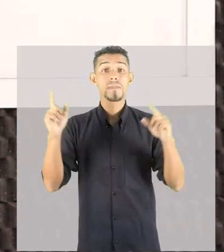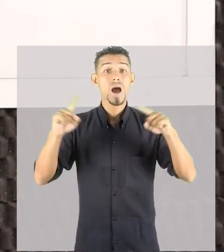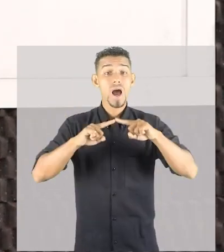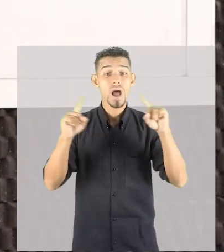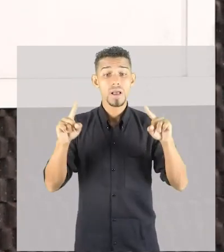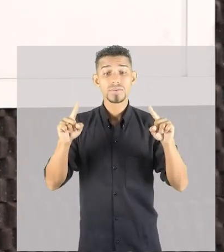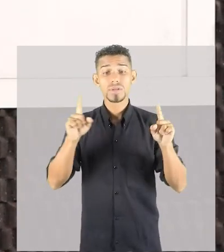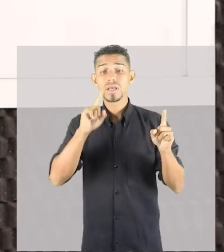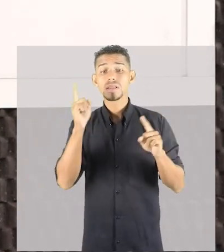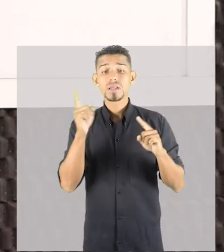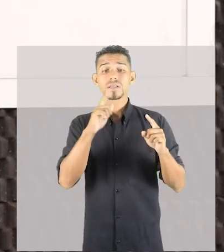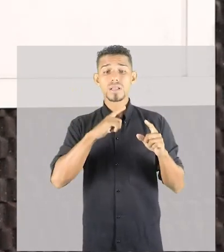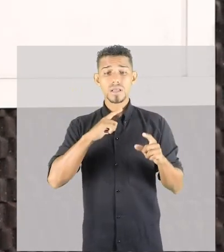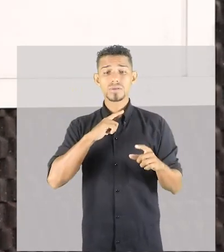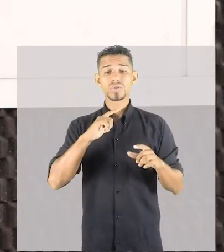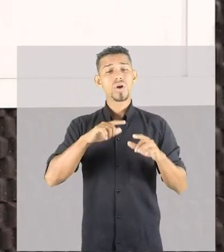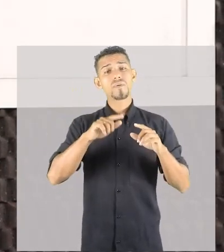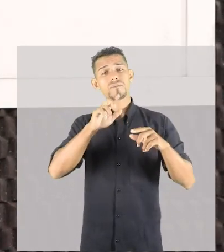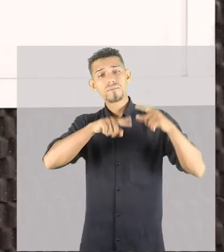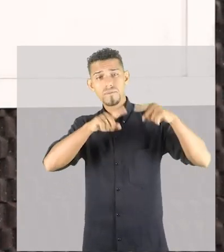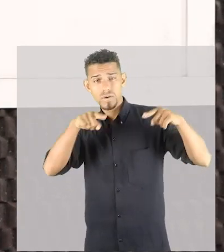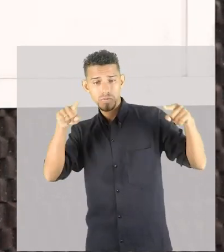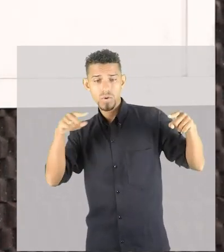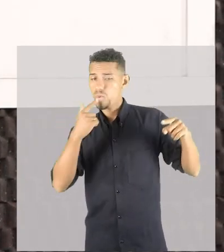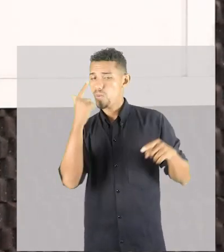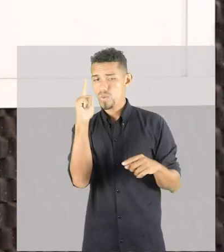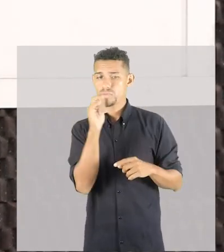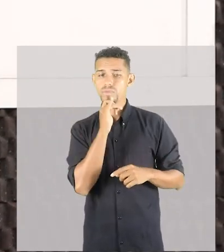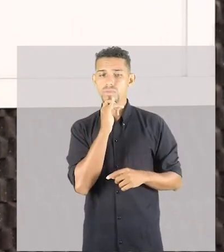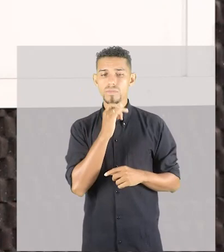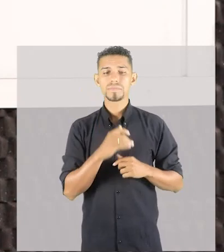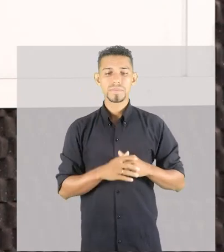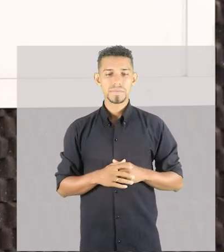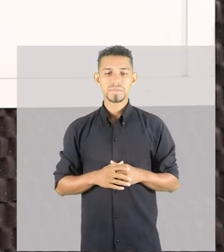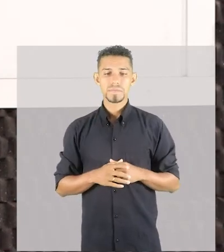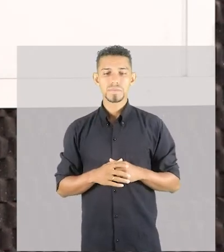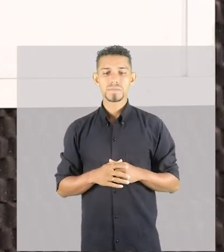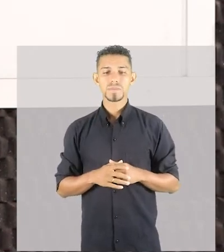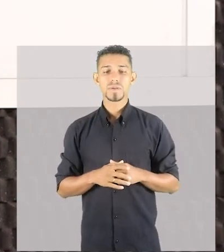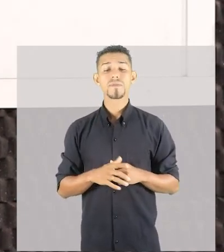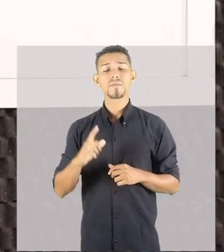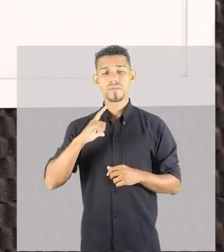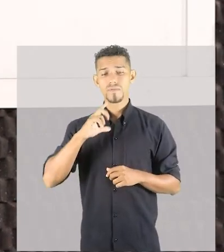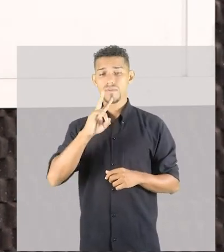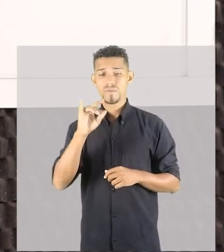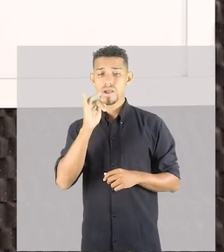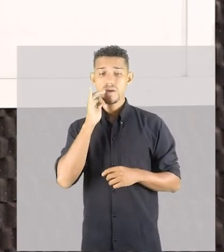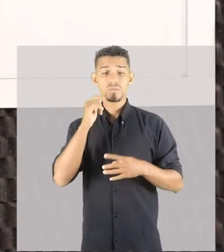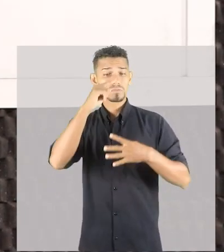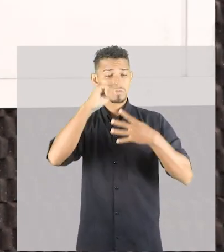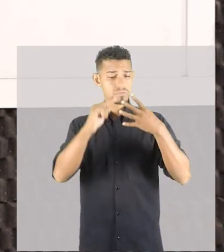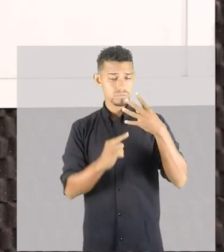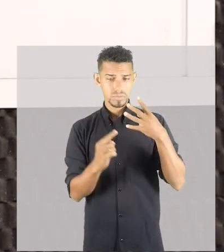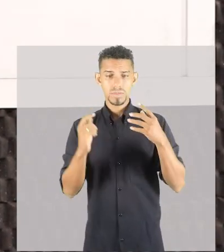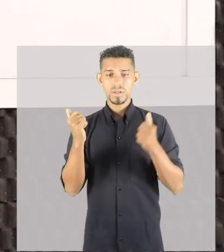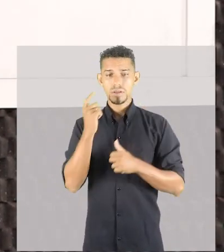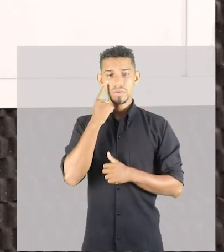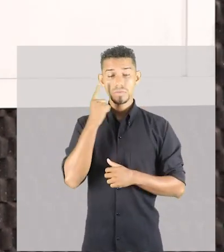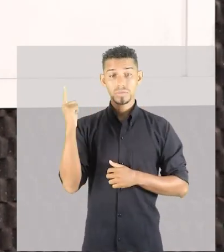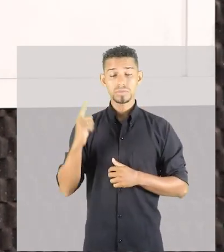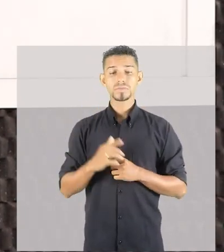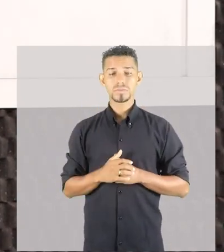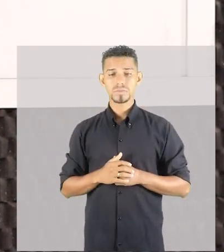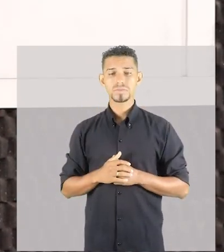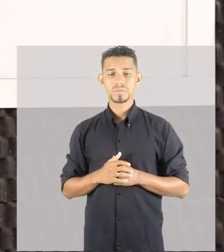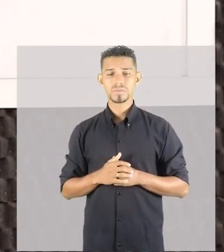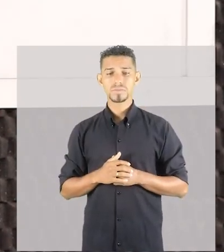indivíduos, a gente também tem aqui outras variações e a gente vai colocar aqui. Vamos